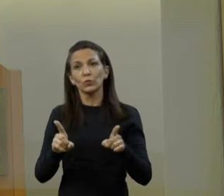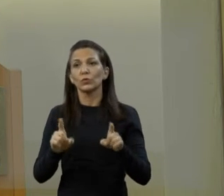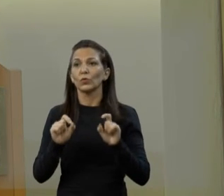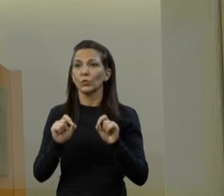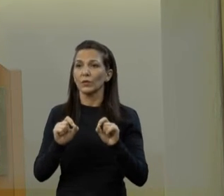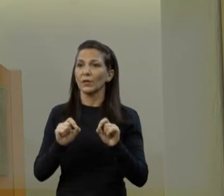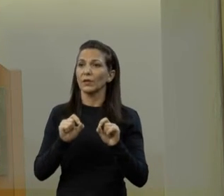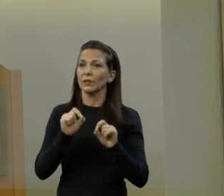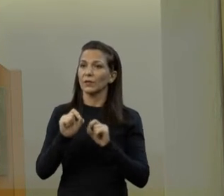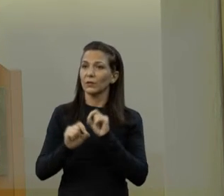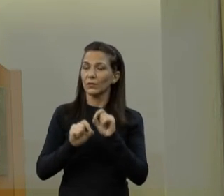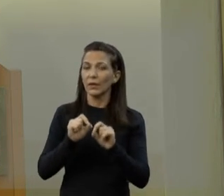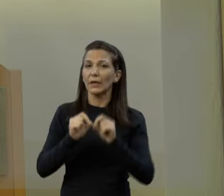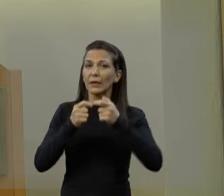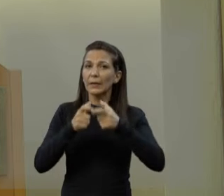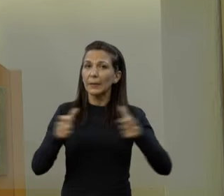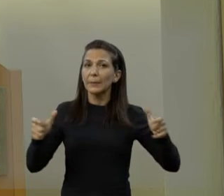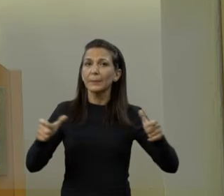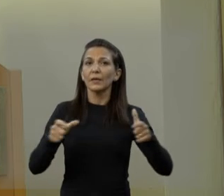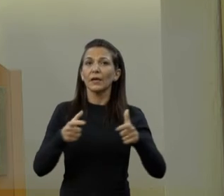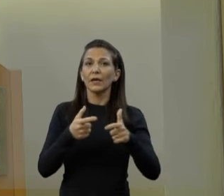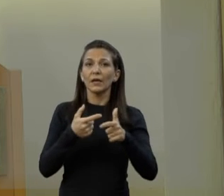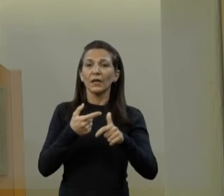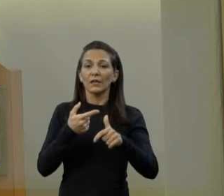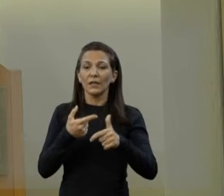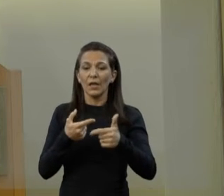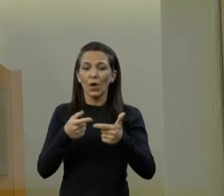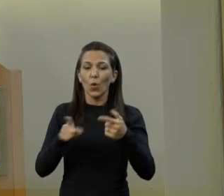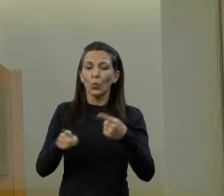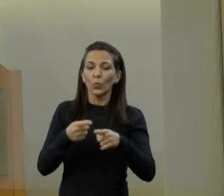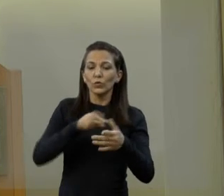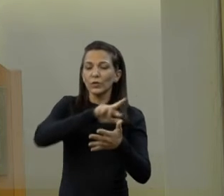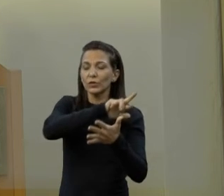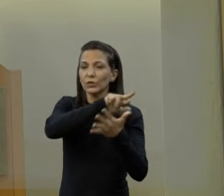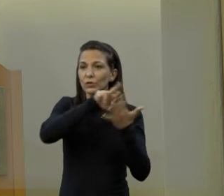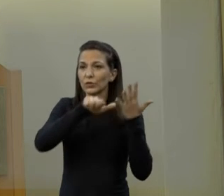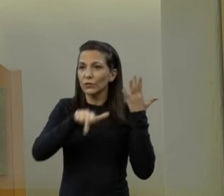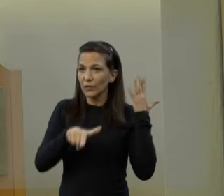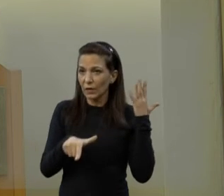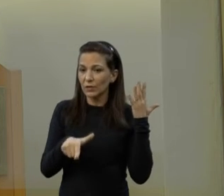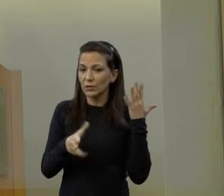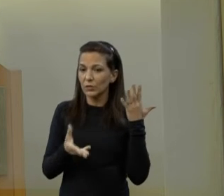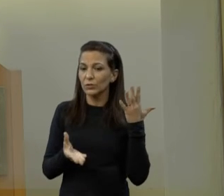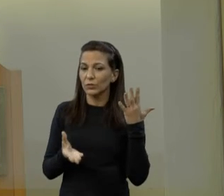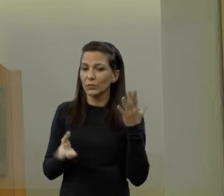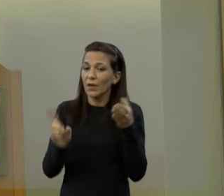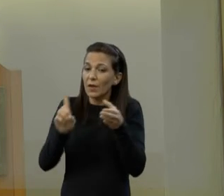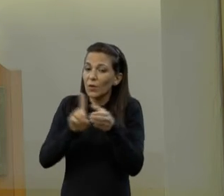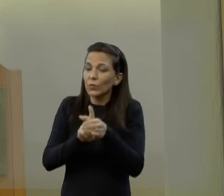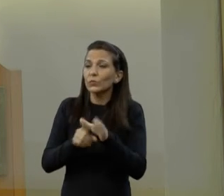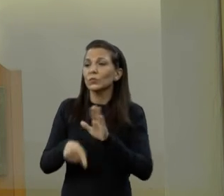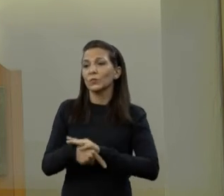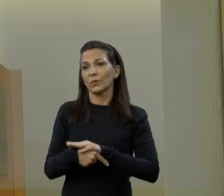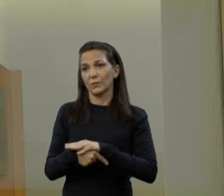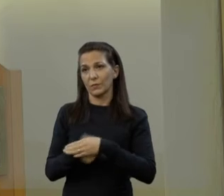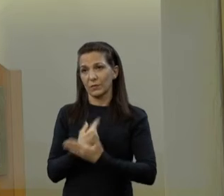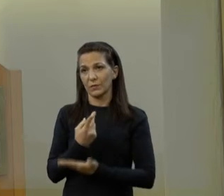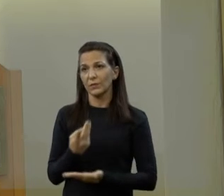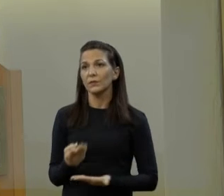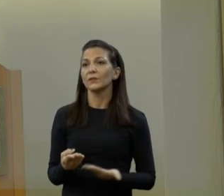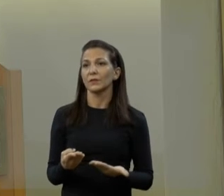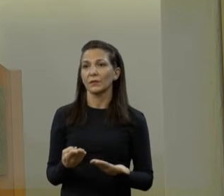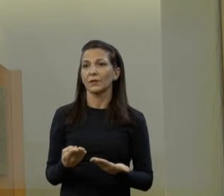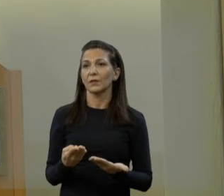empírico como forma de ampliar aos gêneros musicais um problema todo mundo porque ficou muito só